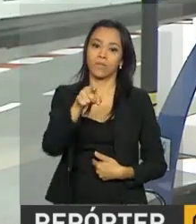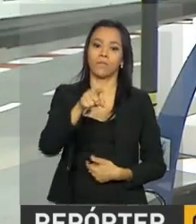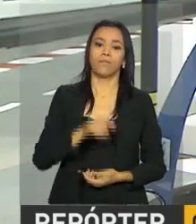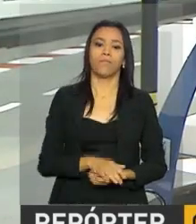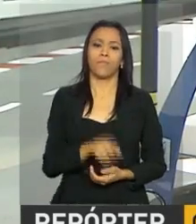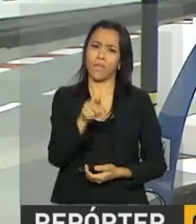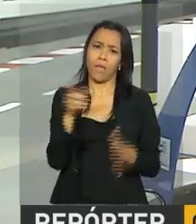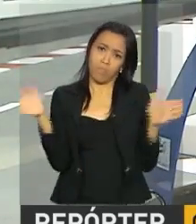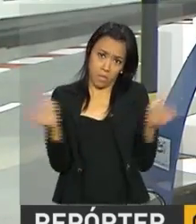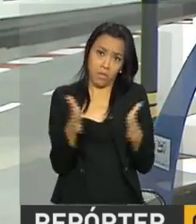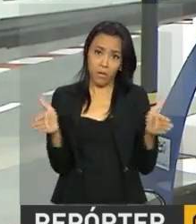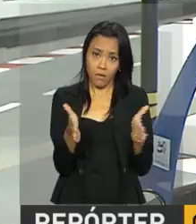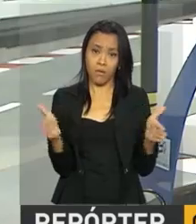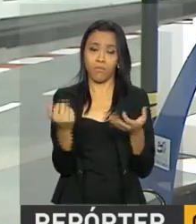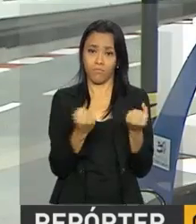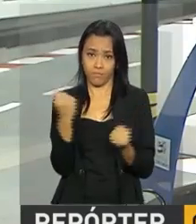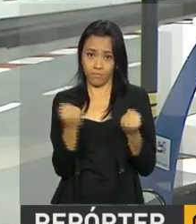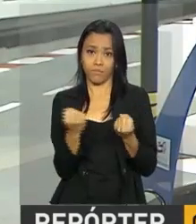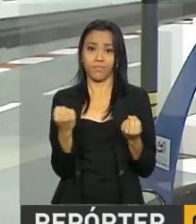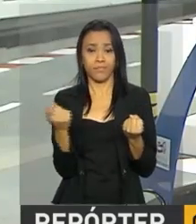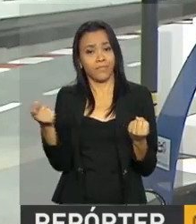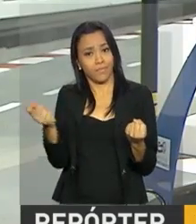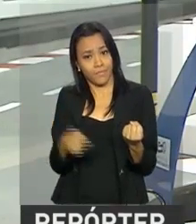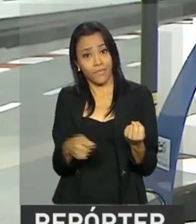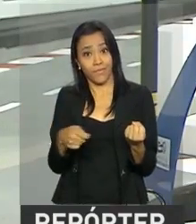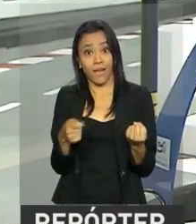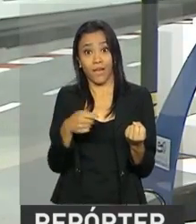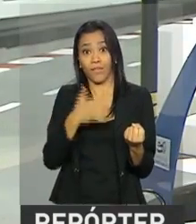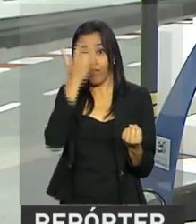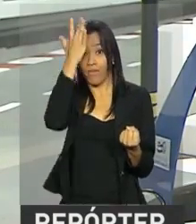pequeno, para uma pessoa, a gente acredita que vai desafogar mais o